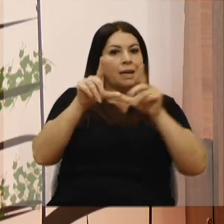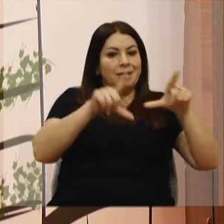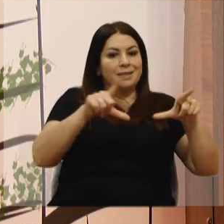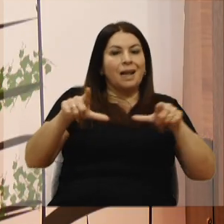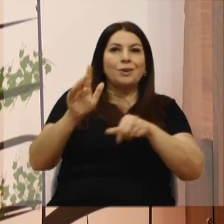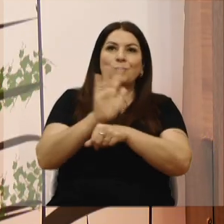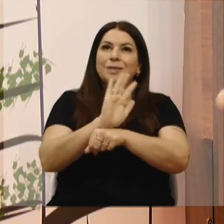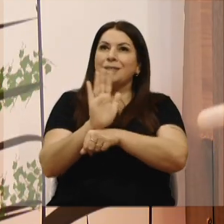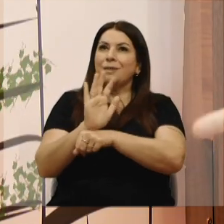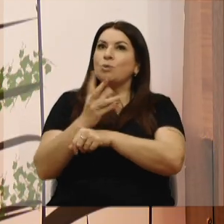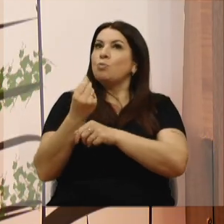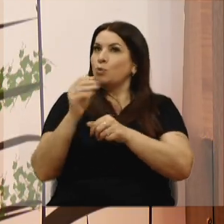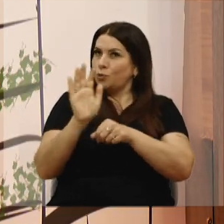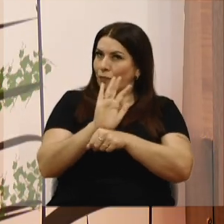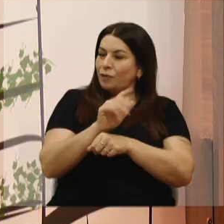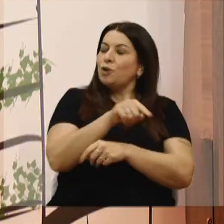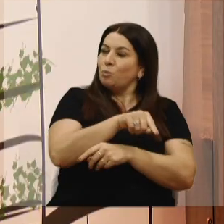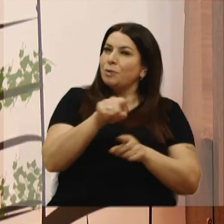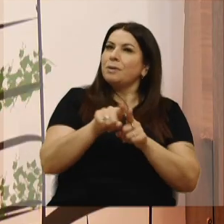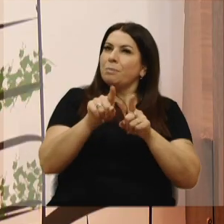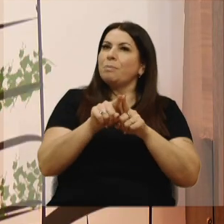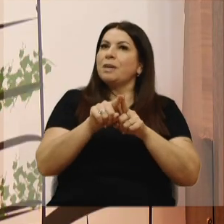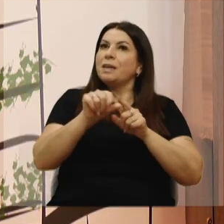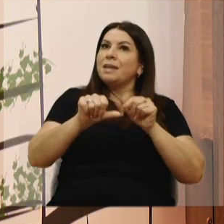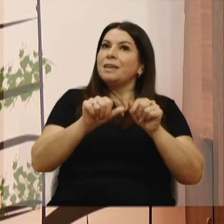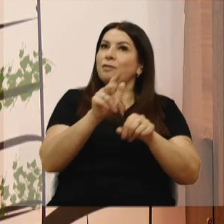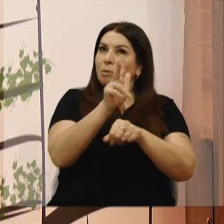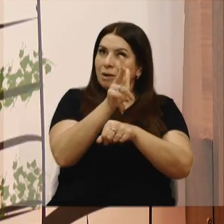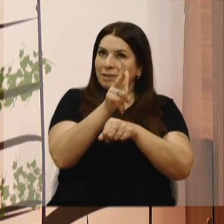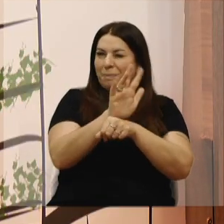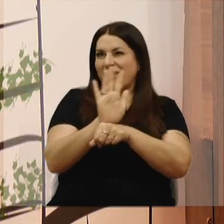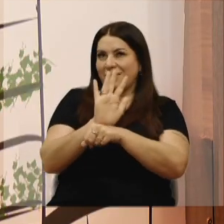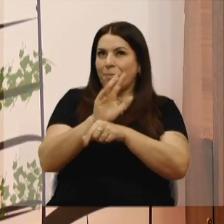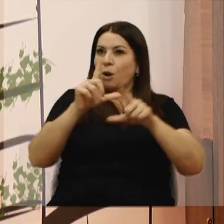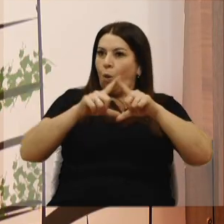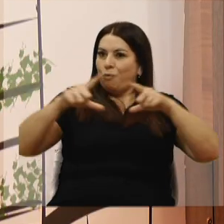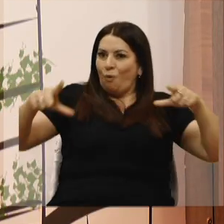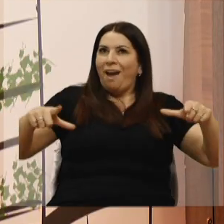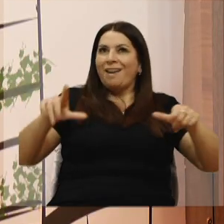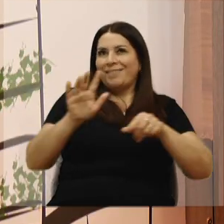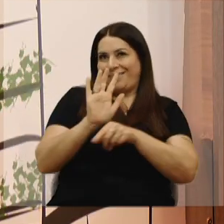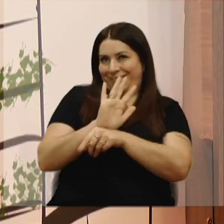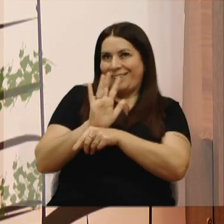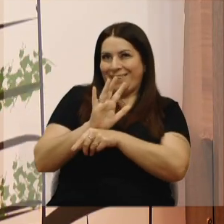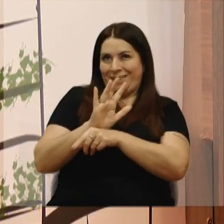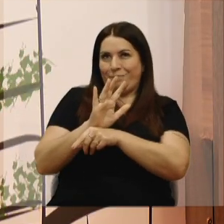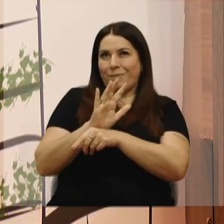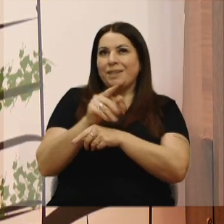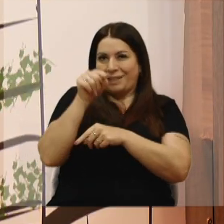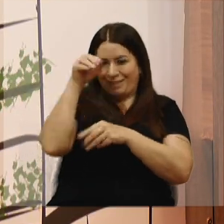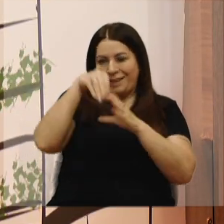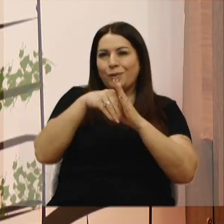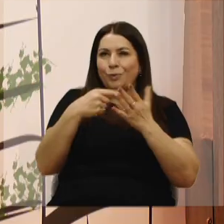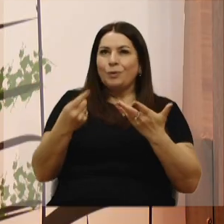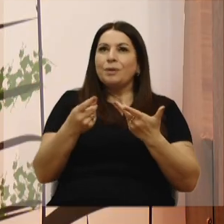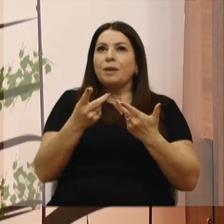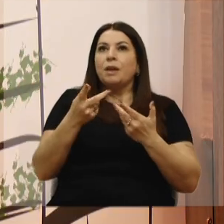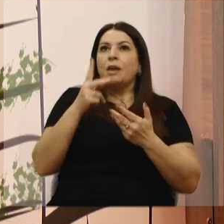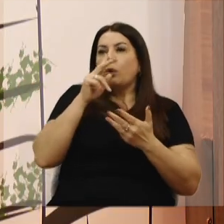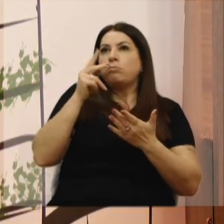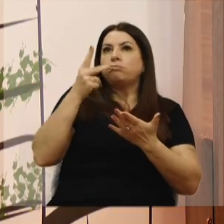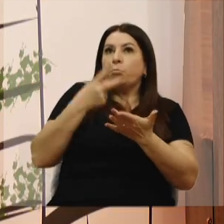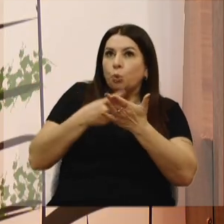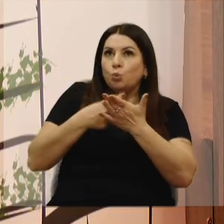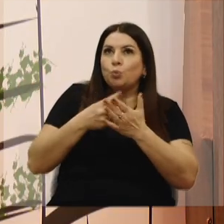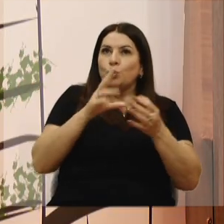crescimento das salas de cinema. Muitos desses filmes eles eram transmitidos no cinema, eram exibidos, melhor dizendo, no cinema. Então é